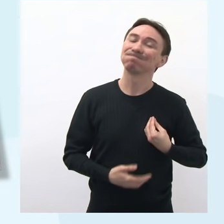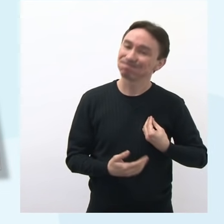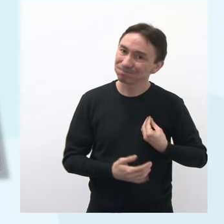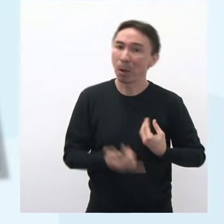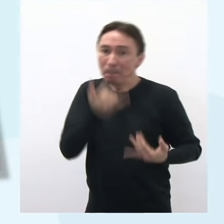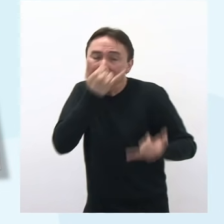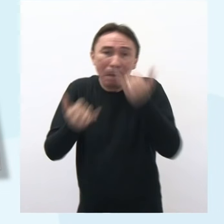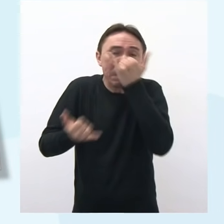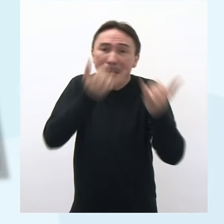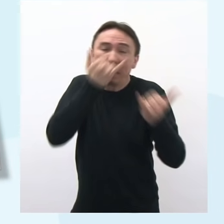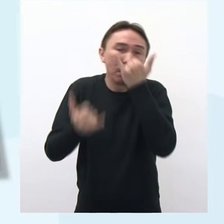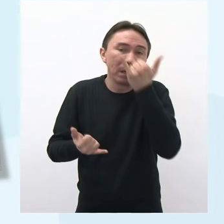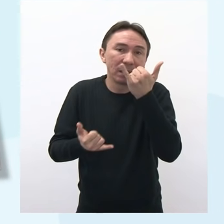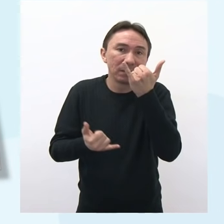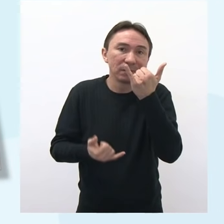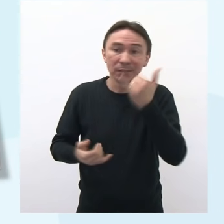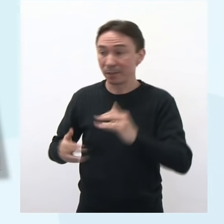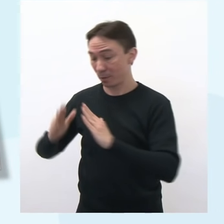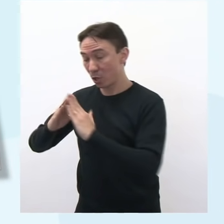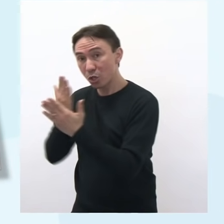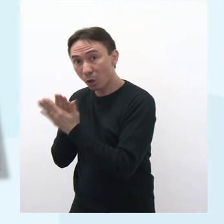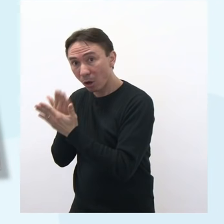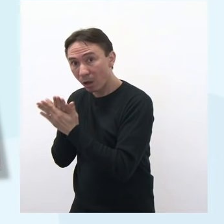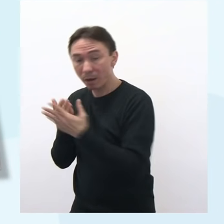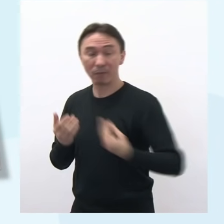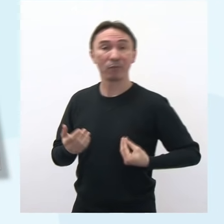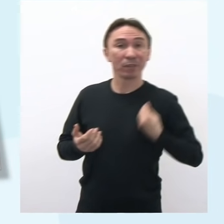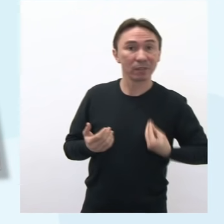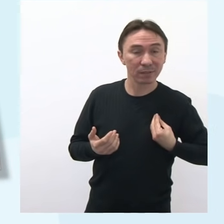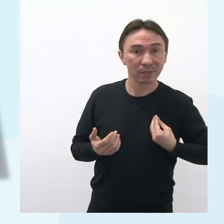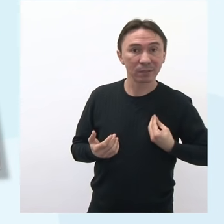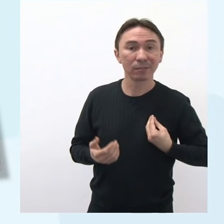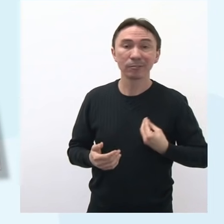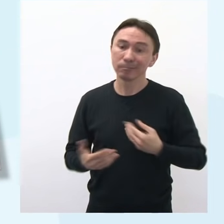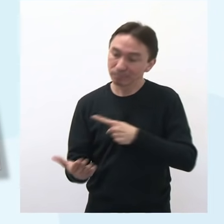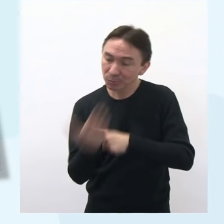vida, resta-nos sermos verdadeiros e confessar aos mais